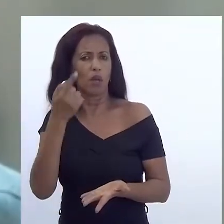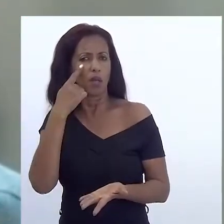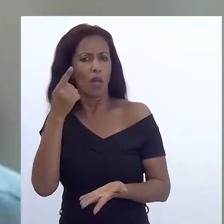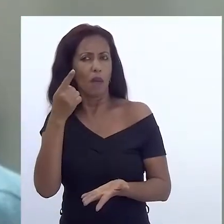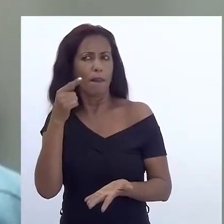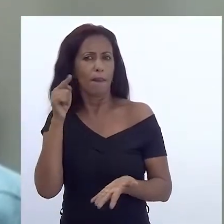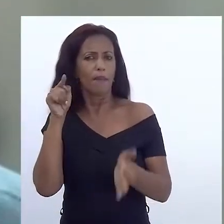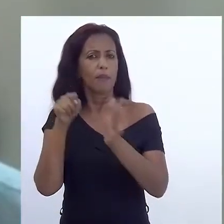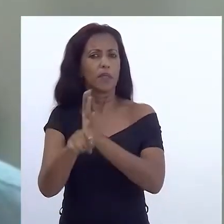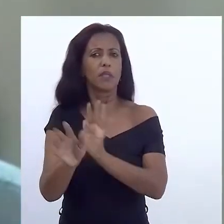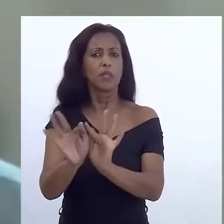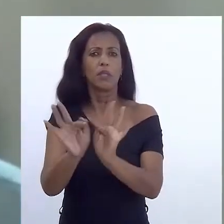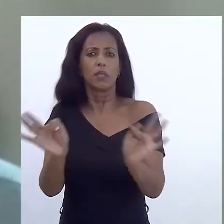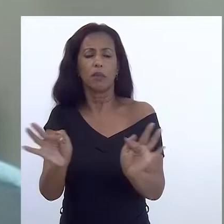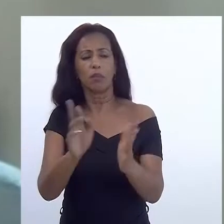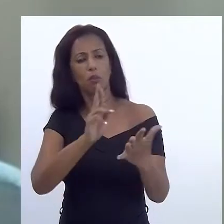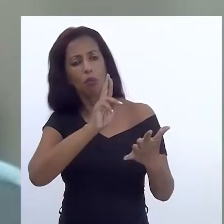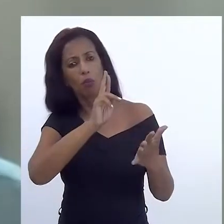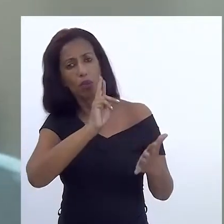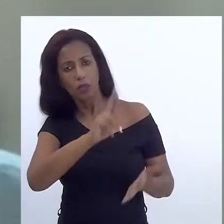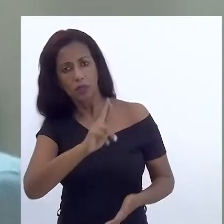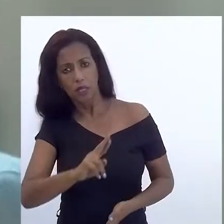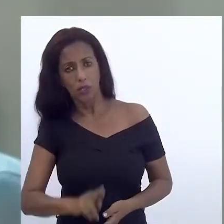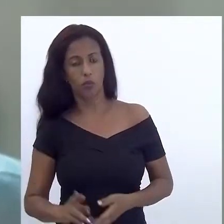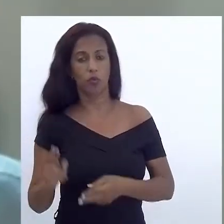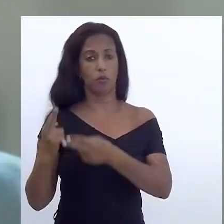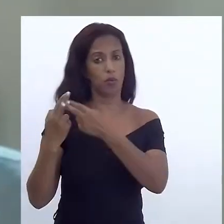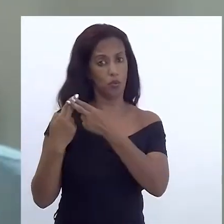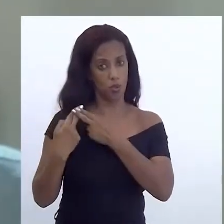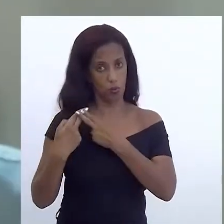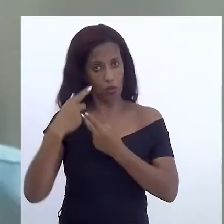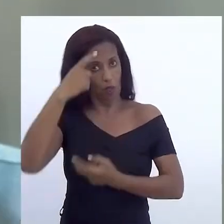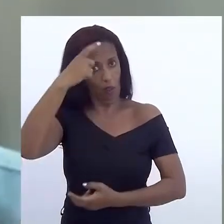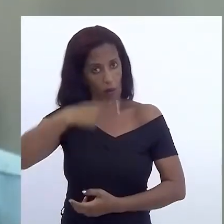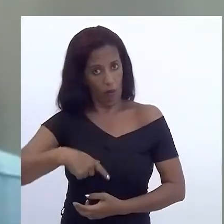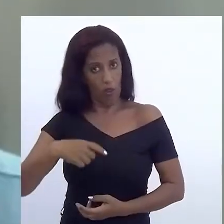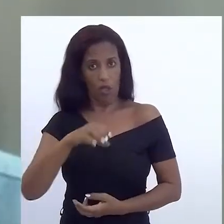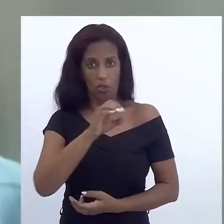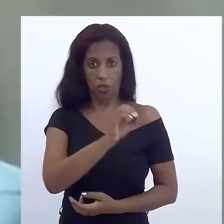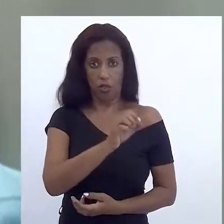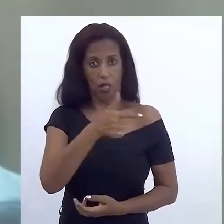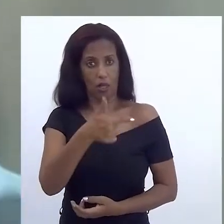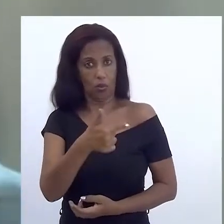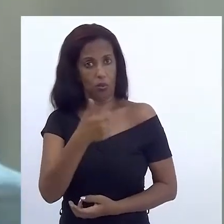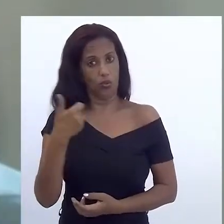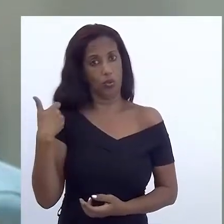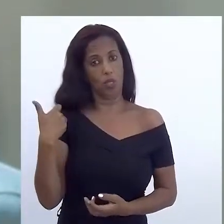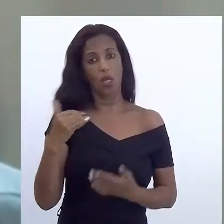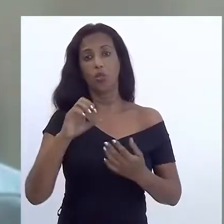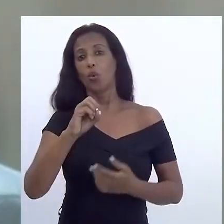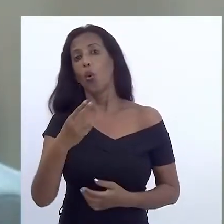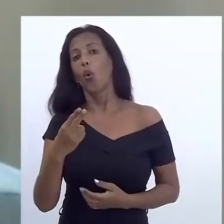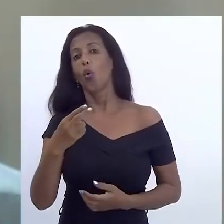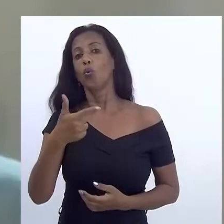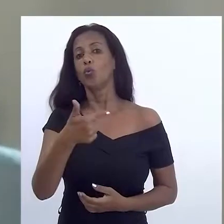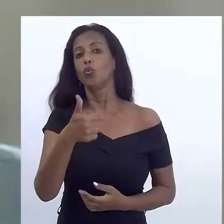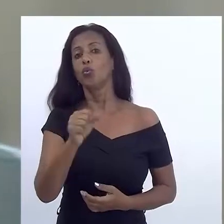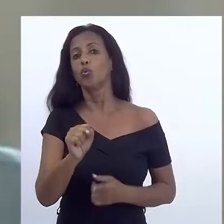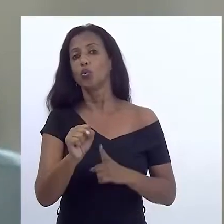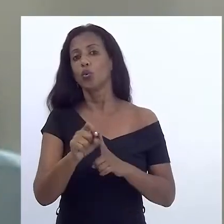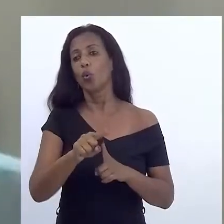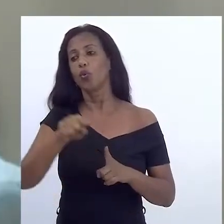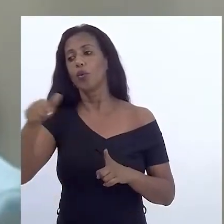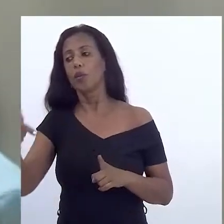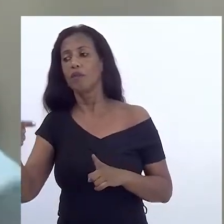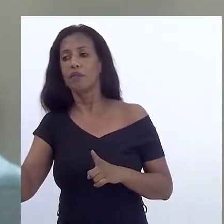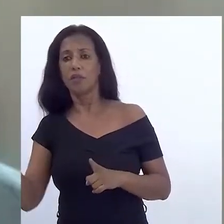simples, que podem ser respondidas pelos responsáveis, de 0 a 2 anos até 18 a 25 anos. Então, nós conseguimos